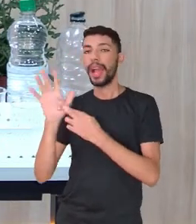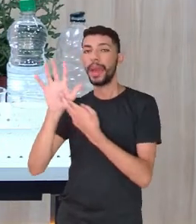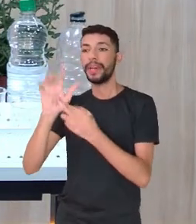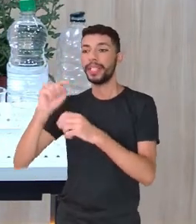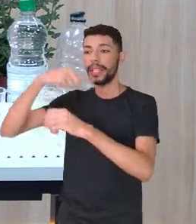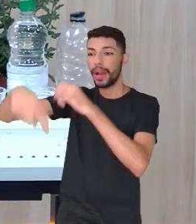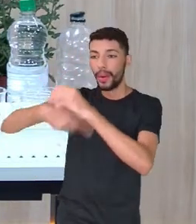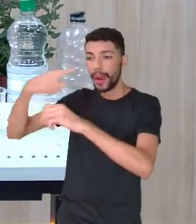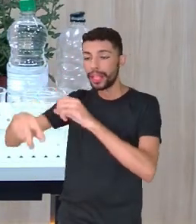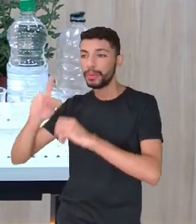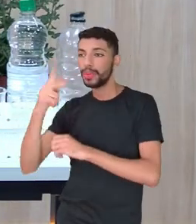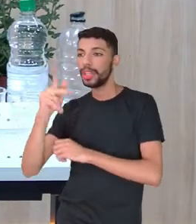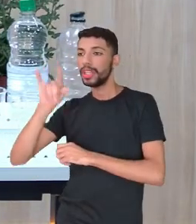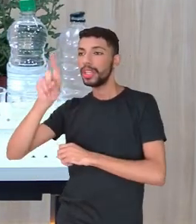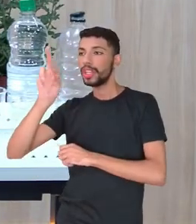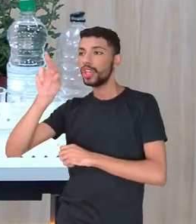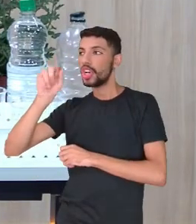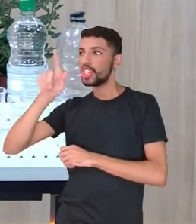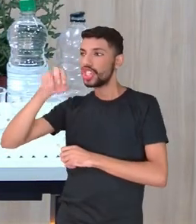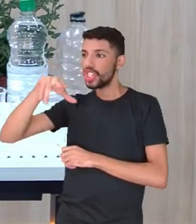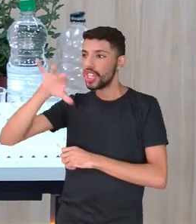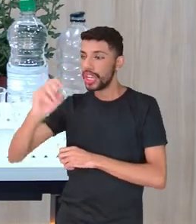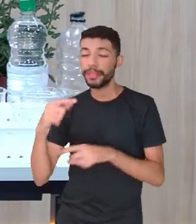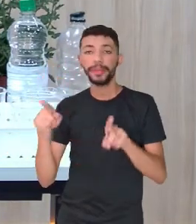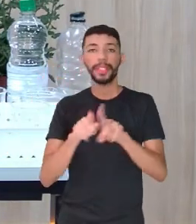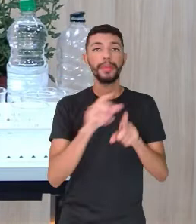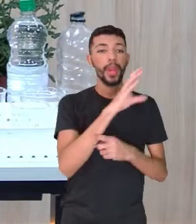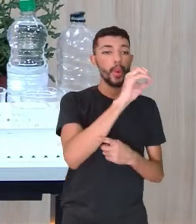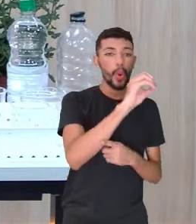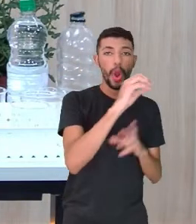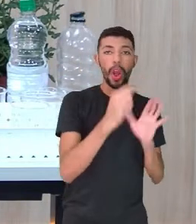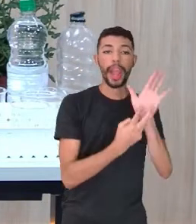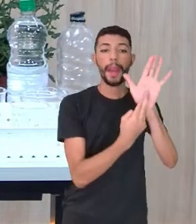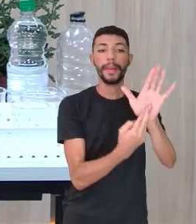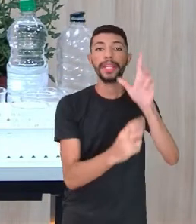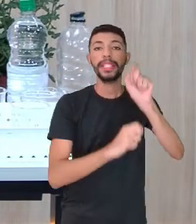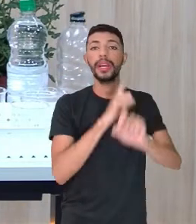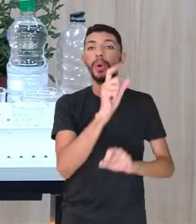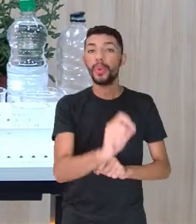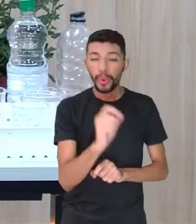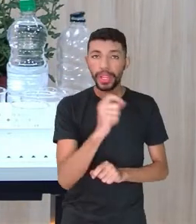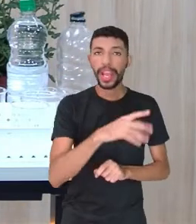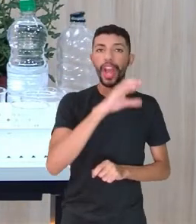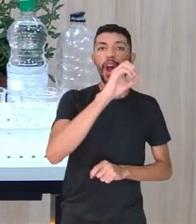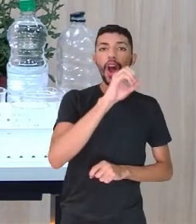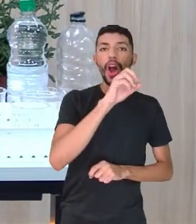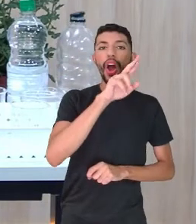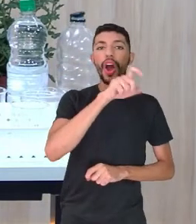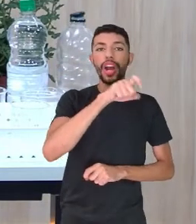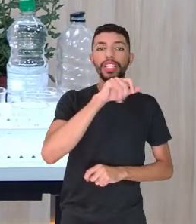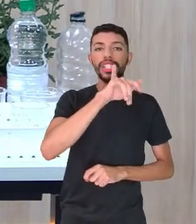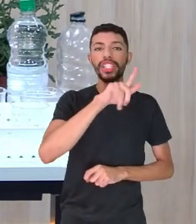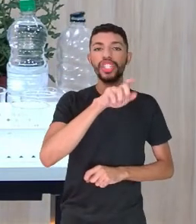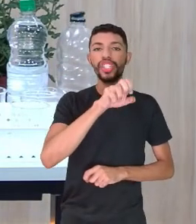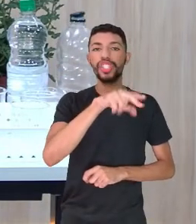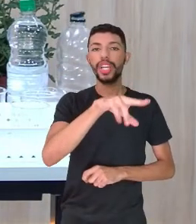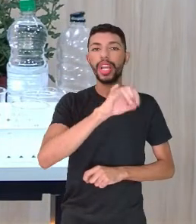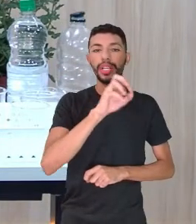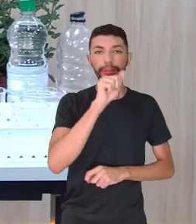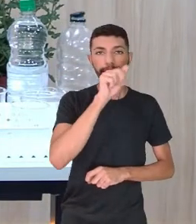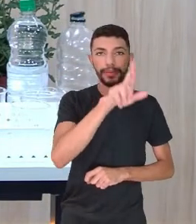o oxigênio. Então, a água, ela é uma mistura desses 2 elementos químicos,